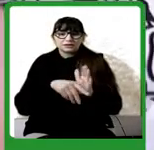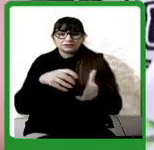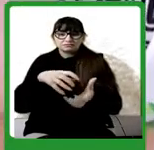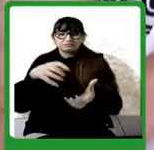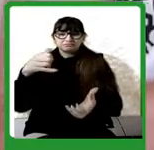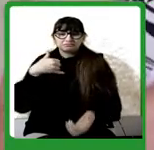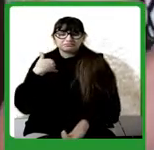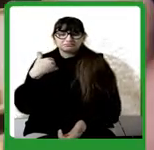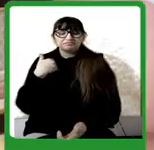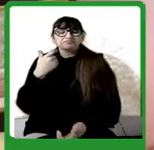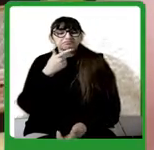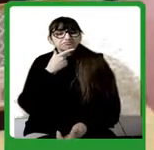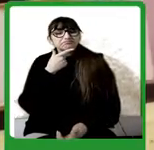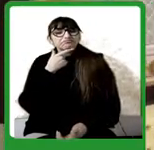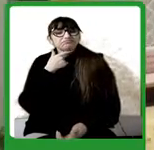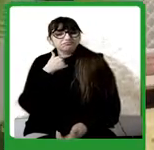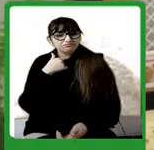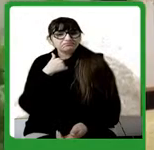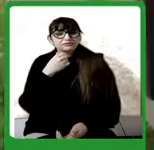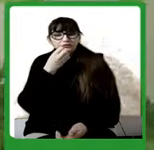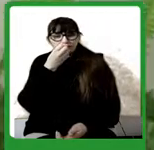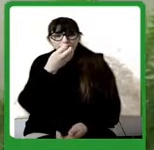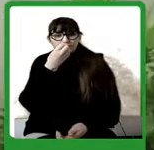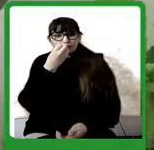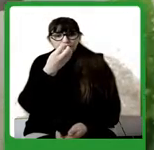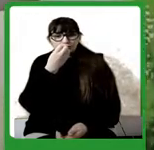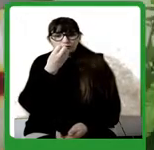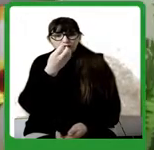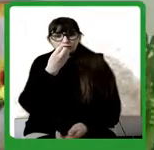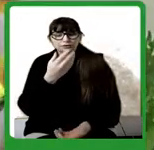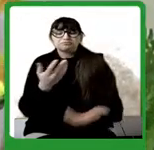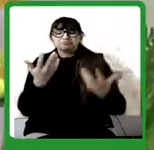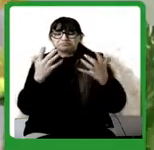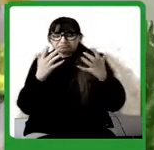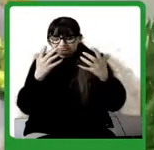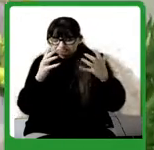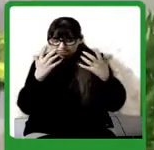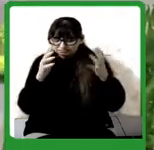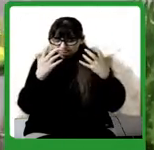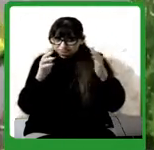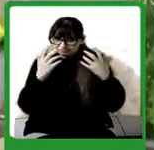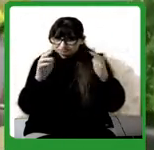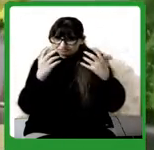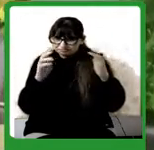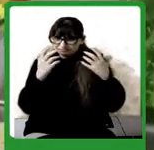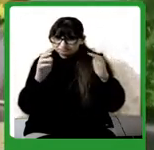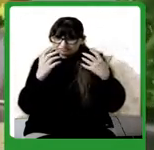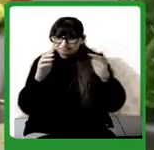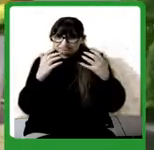gostei. Essa foi boa, muito obrigado. Uma salva de palmas para Eliane.